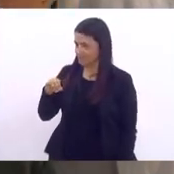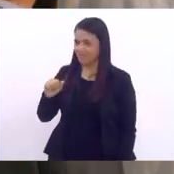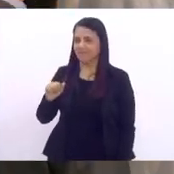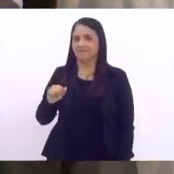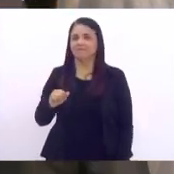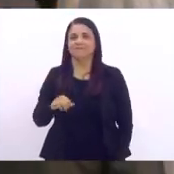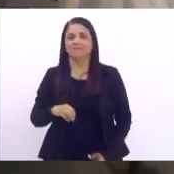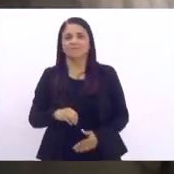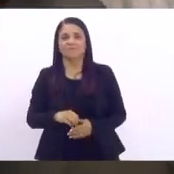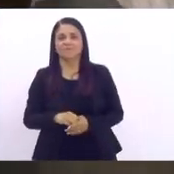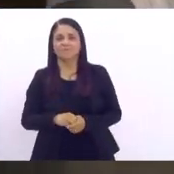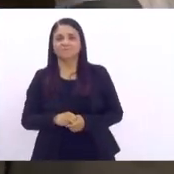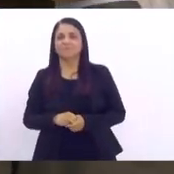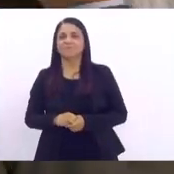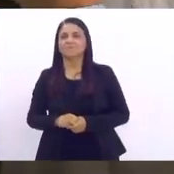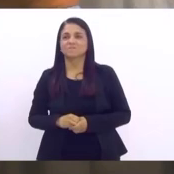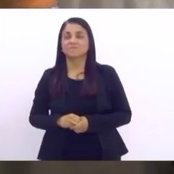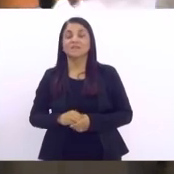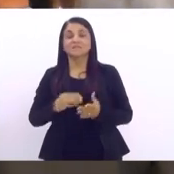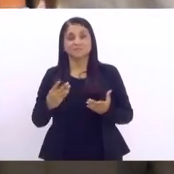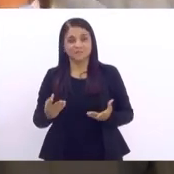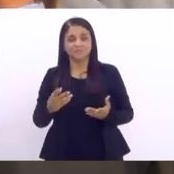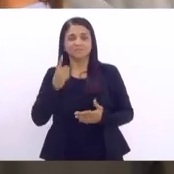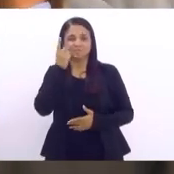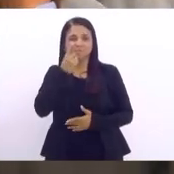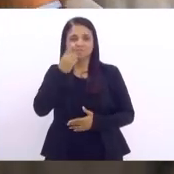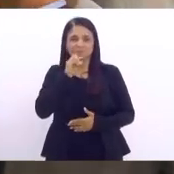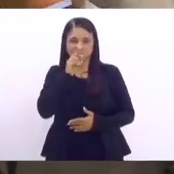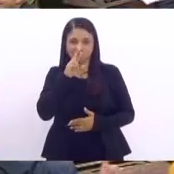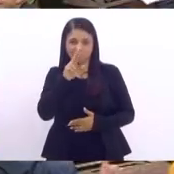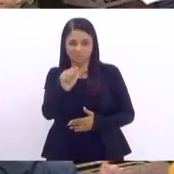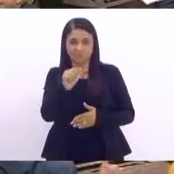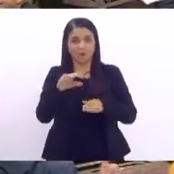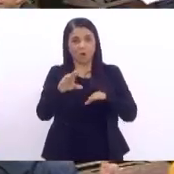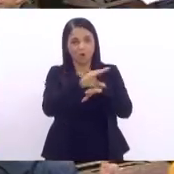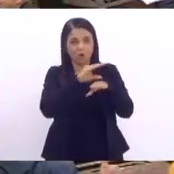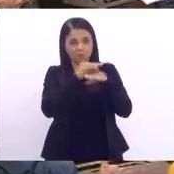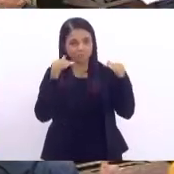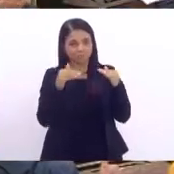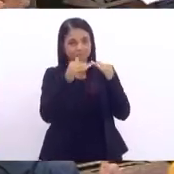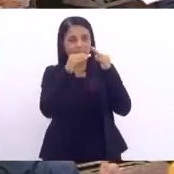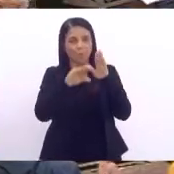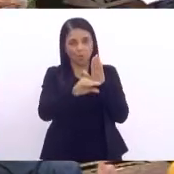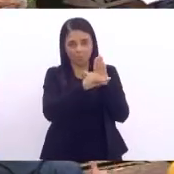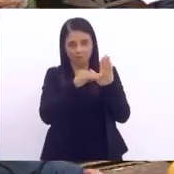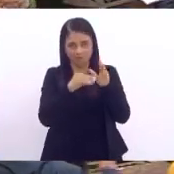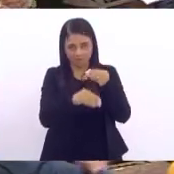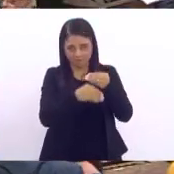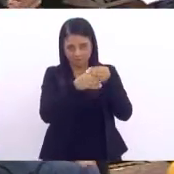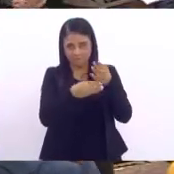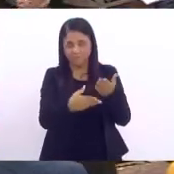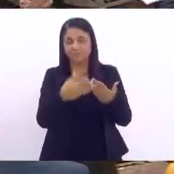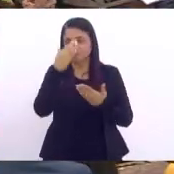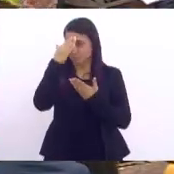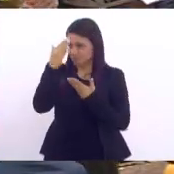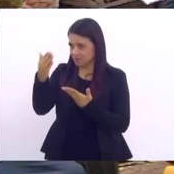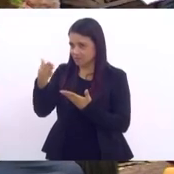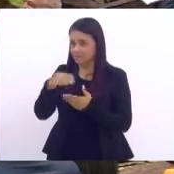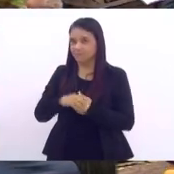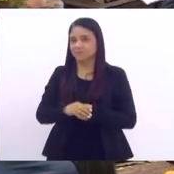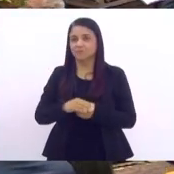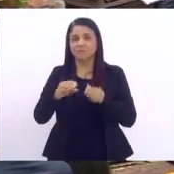Senhor presidente, é pela constitucionalidade com emenda. Muito obrigado. Com o parecer emitido,